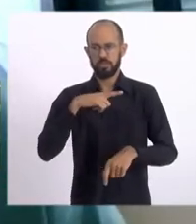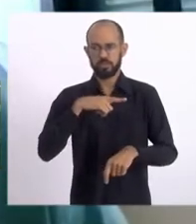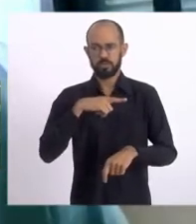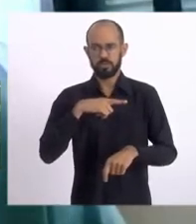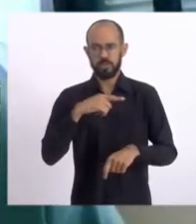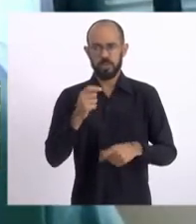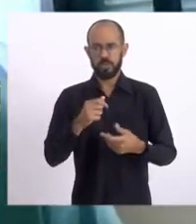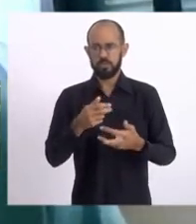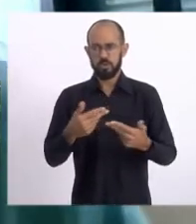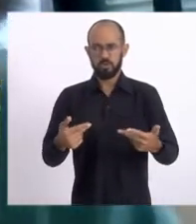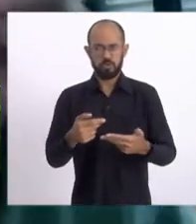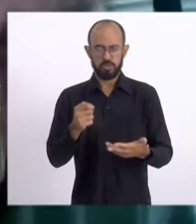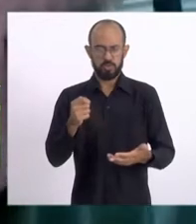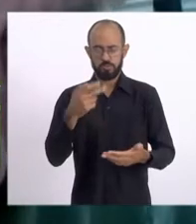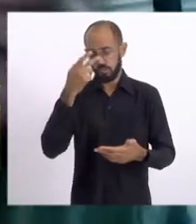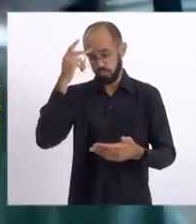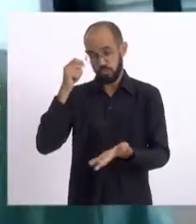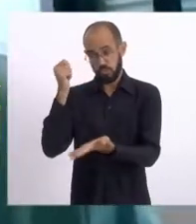consumidor...